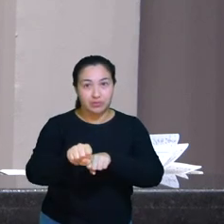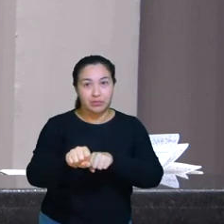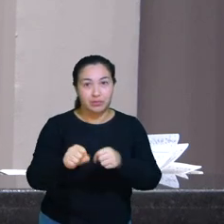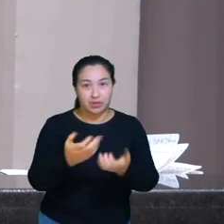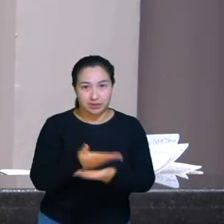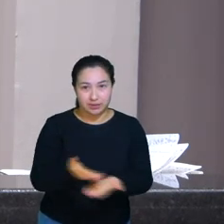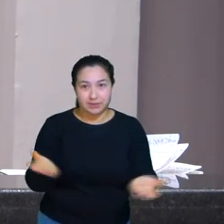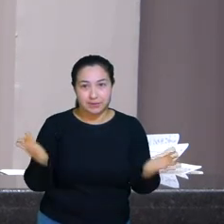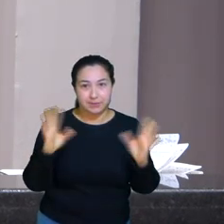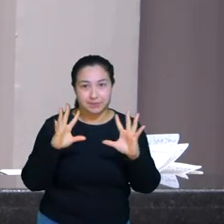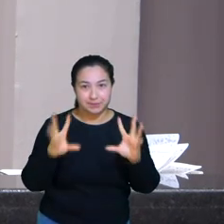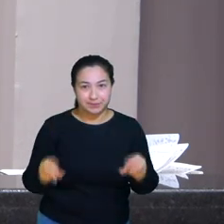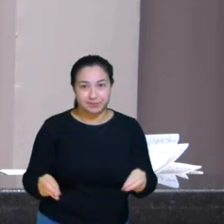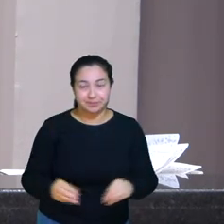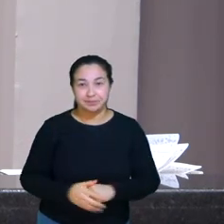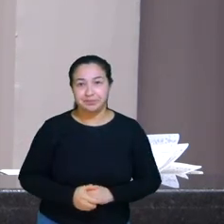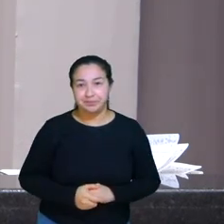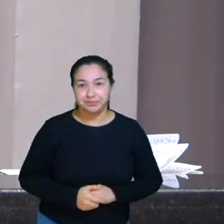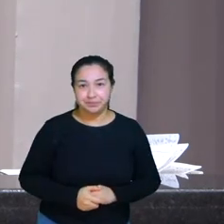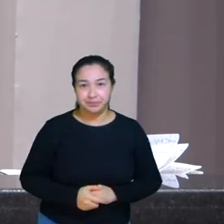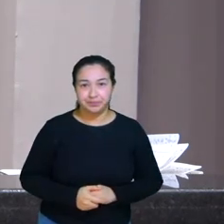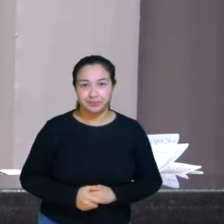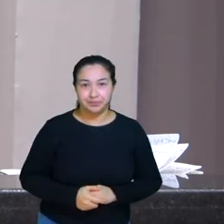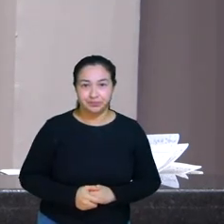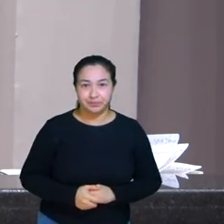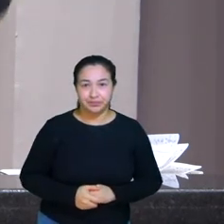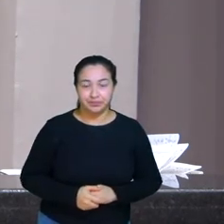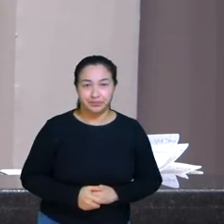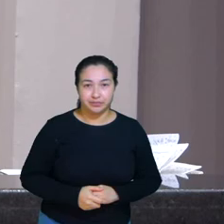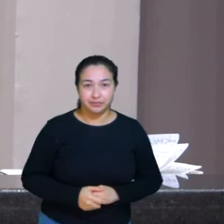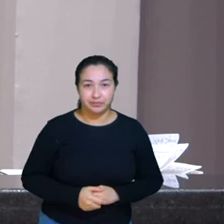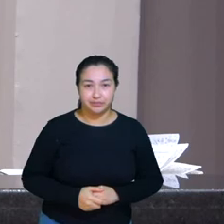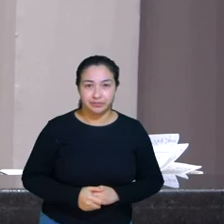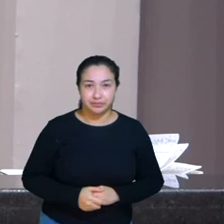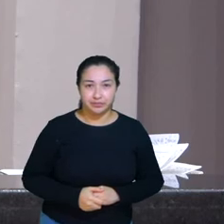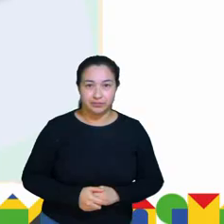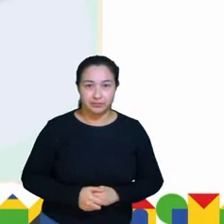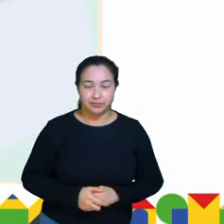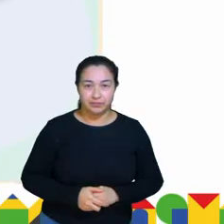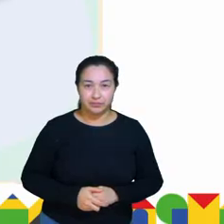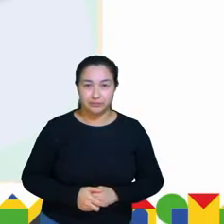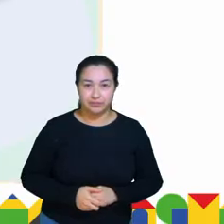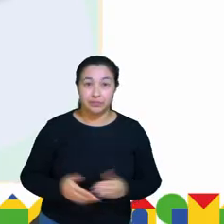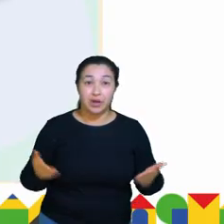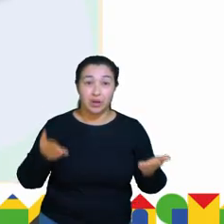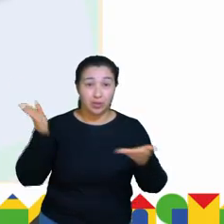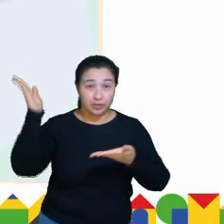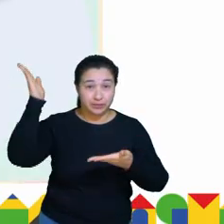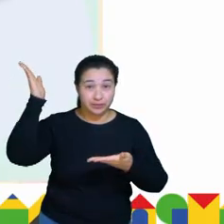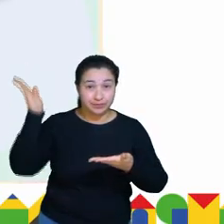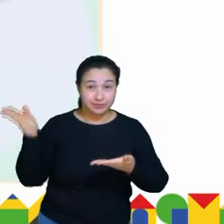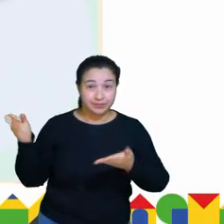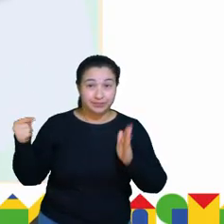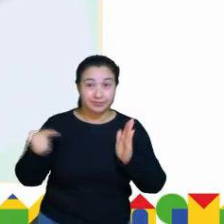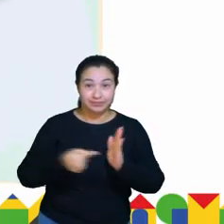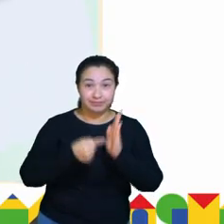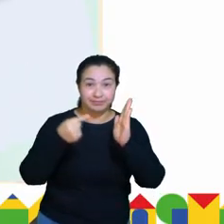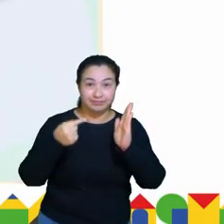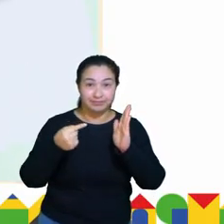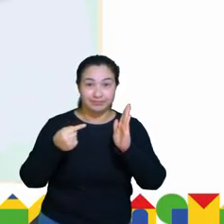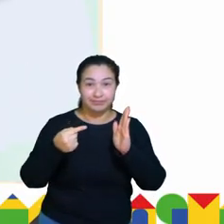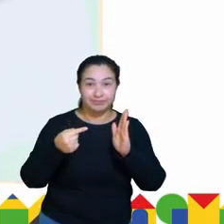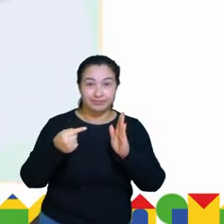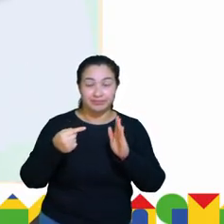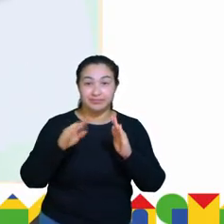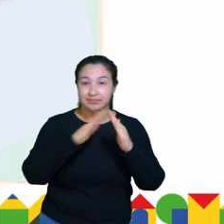continuada O avam que você já conhece Ah quero clicar em eh fazer outra propaganda clique escola se você